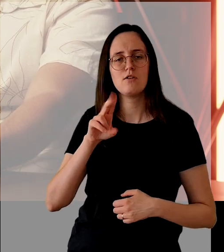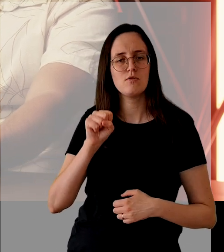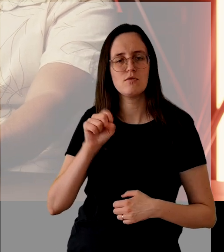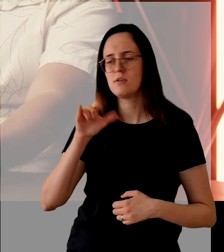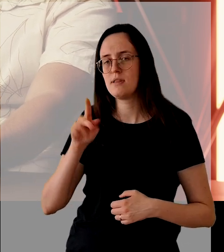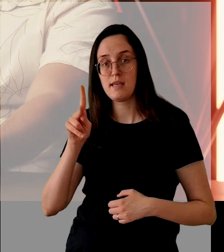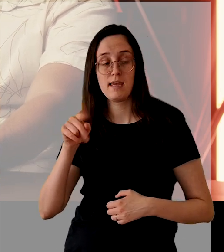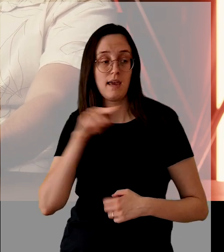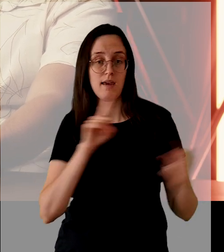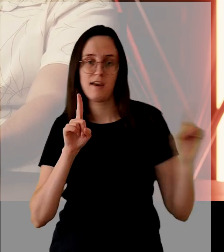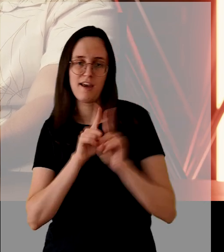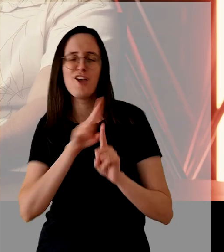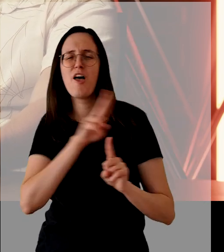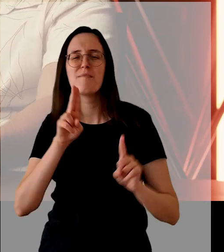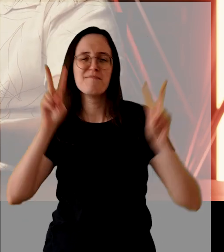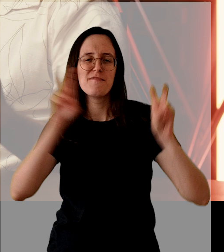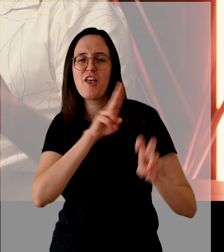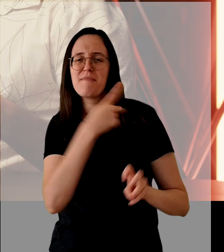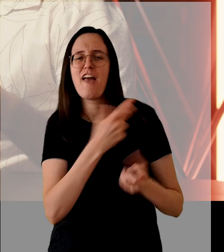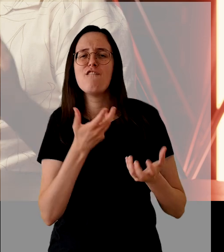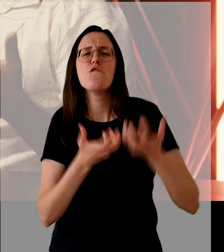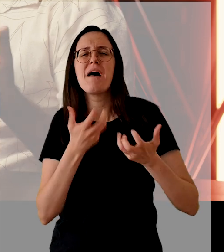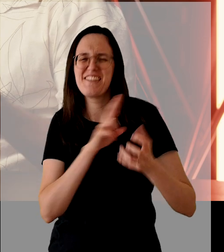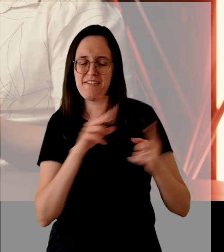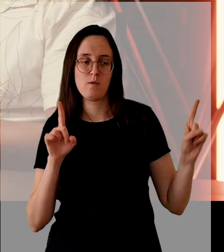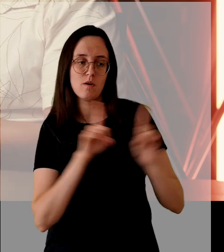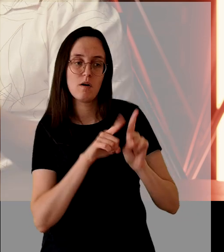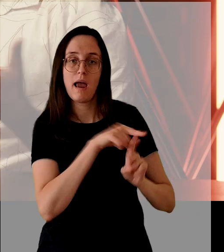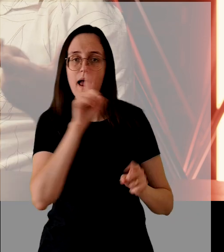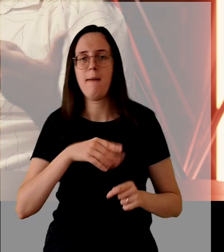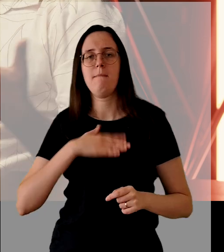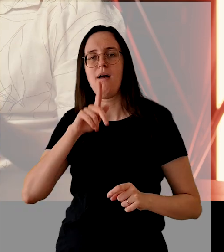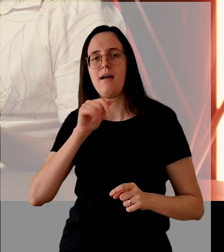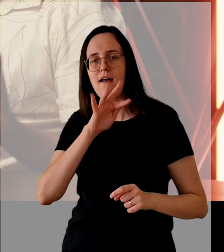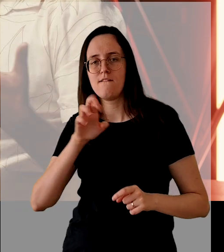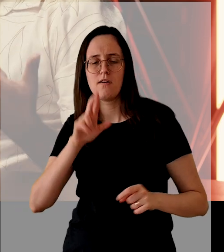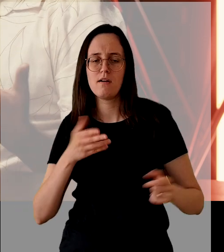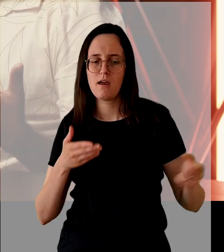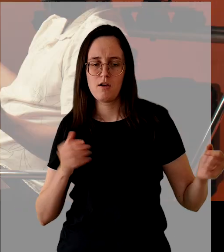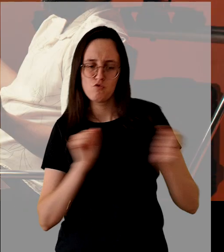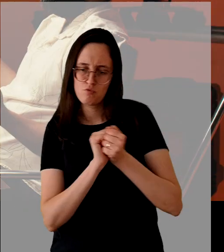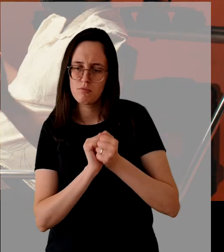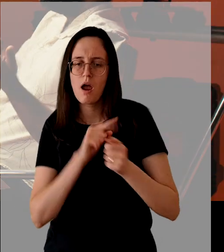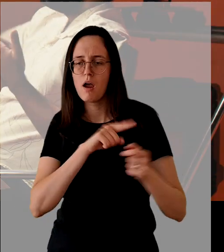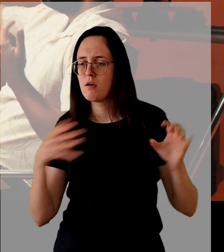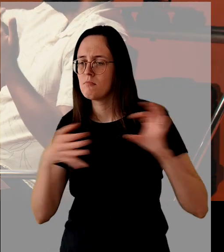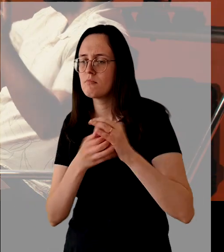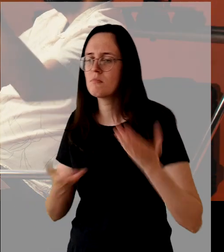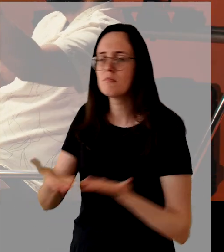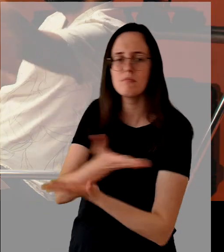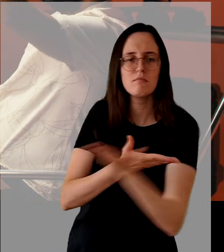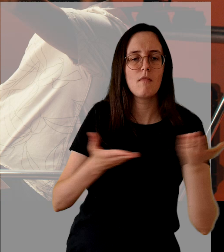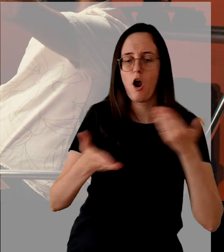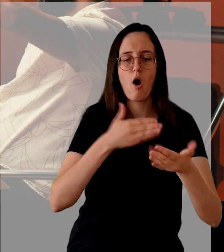meu gaffer, ele fez o Sidus ali e aí ele compartilhou o setup com o resto da equipe. Então, qualquer